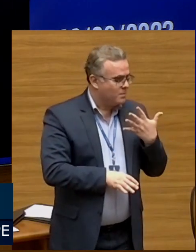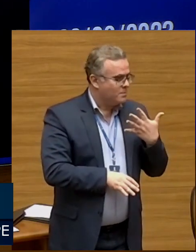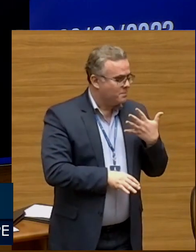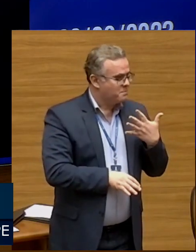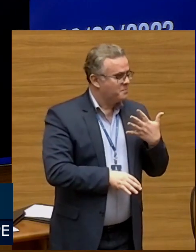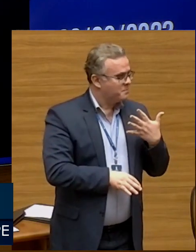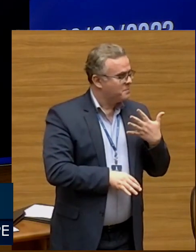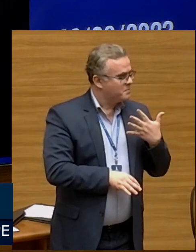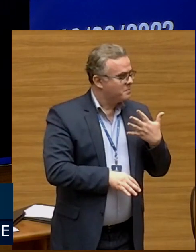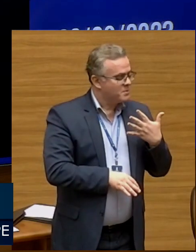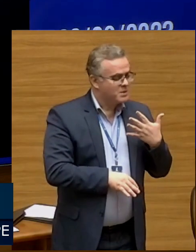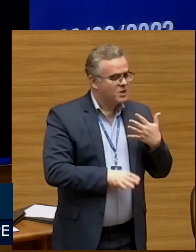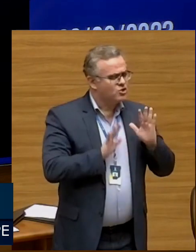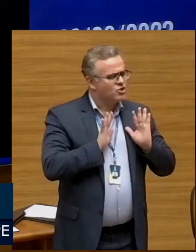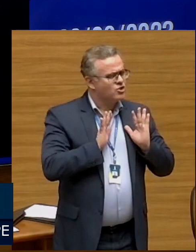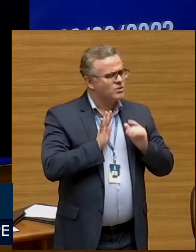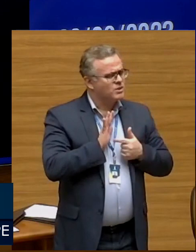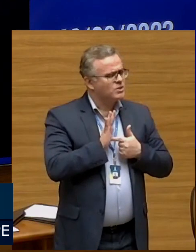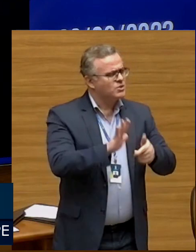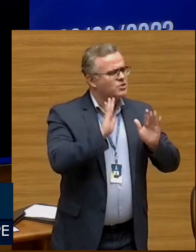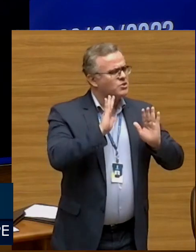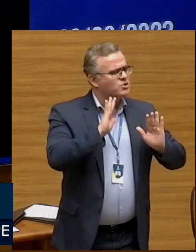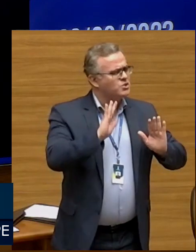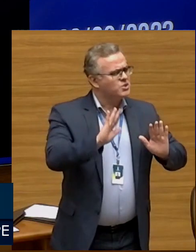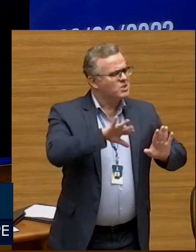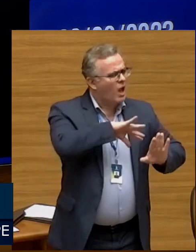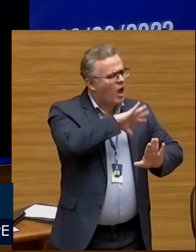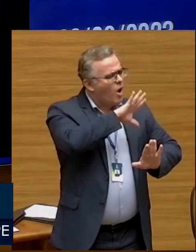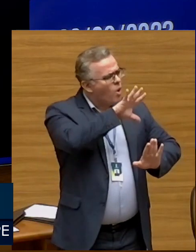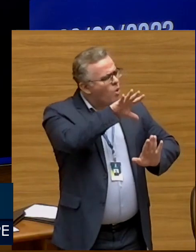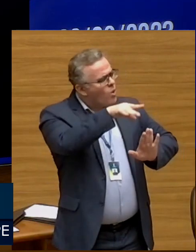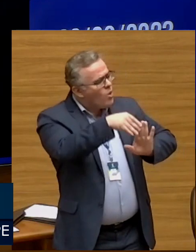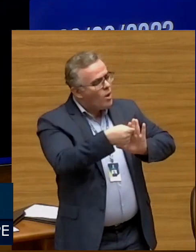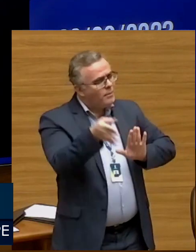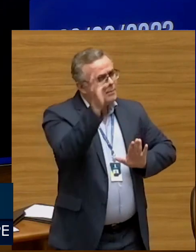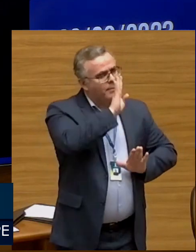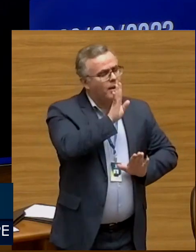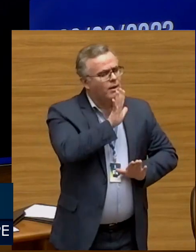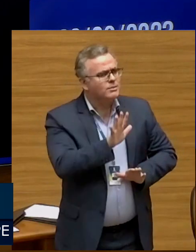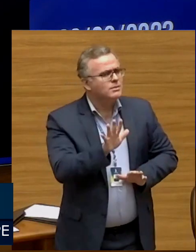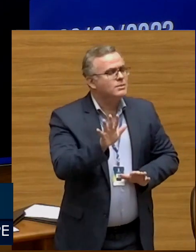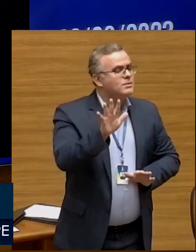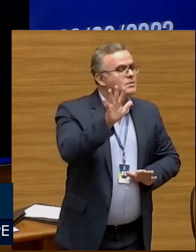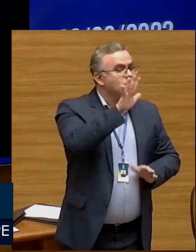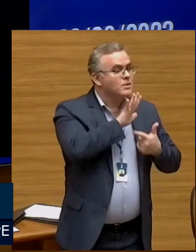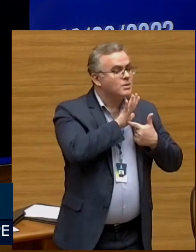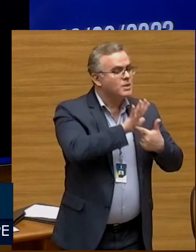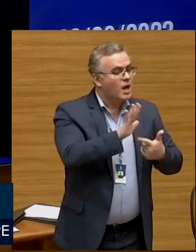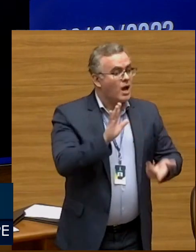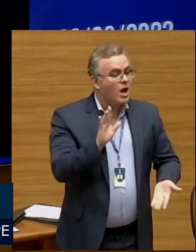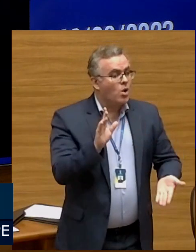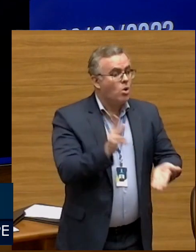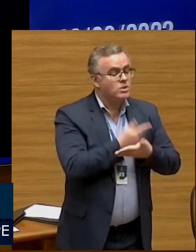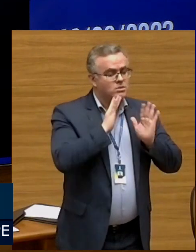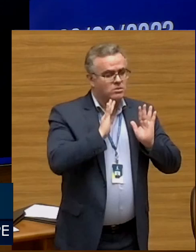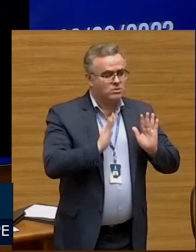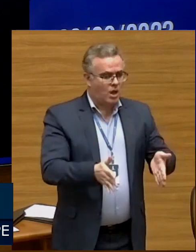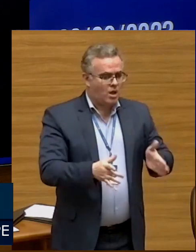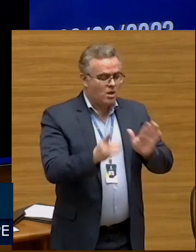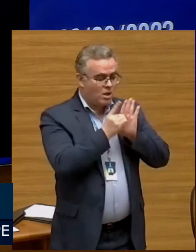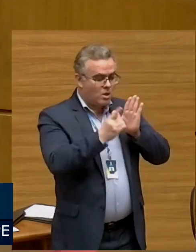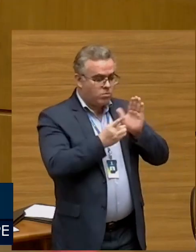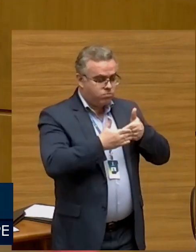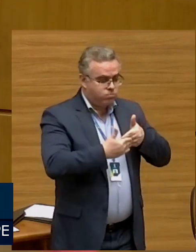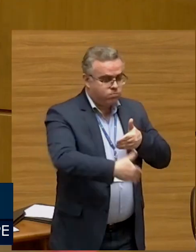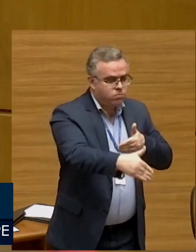nós temos um panorama aqui do Brasil em relação ao que aconteceu após esse decreto.